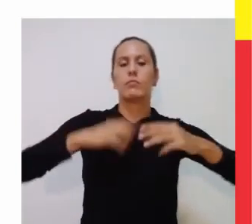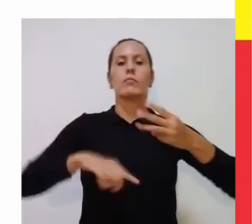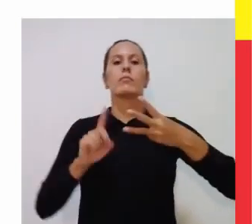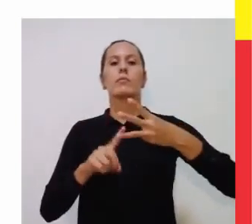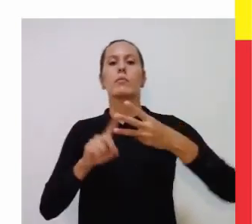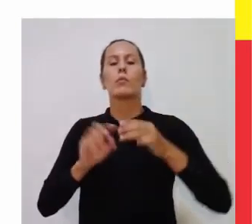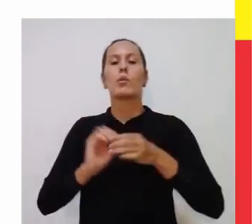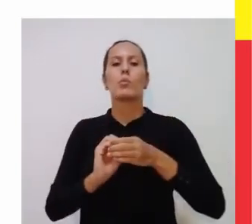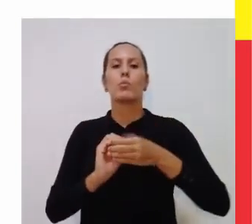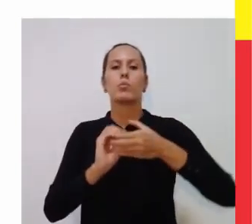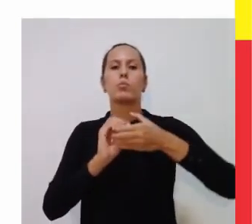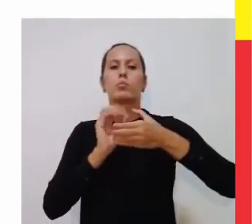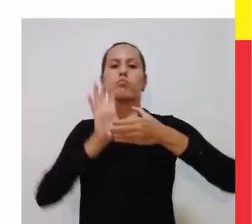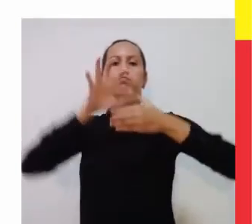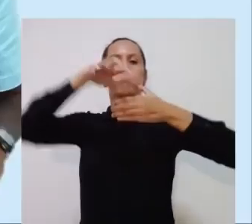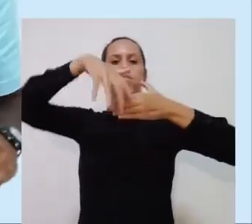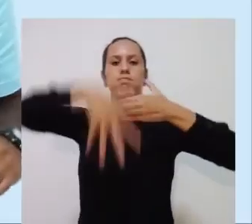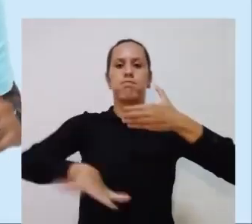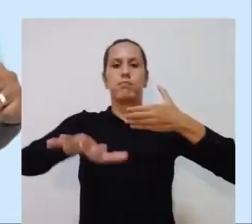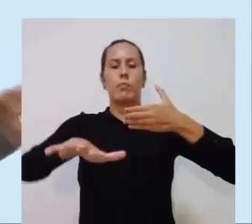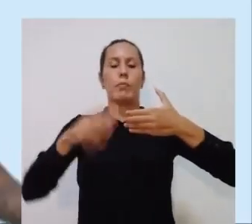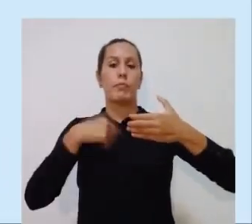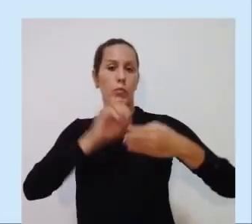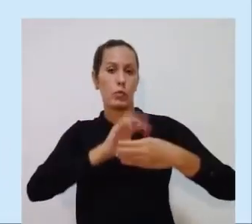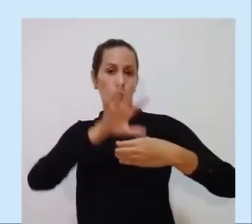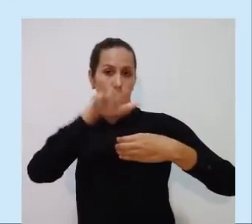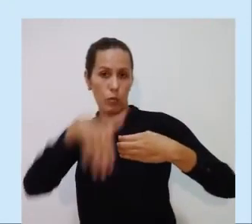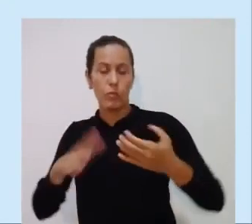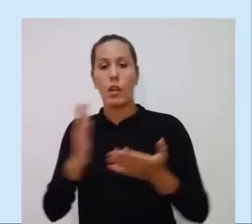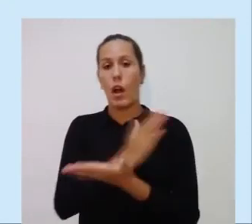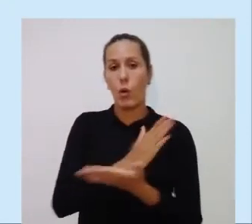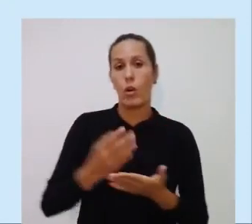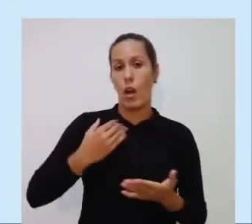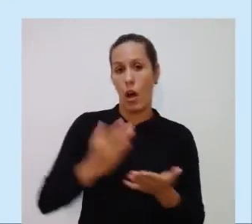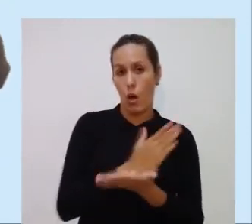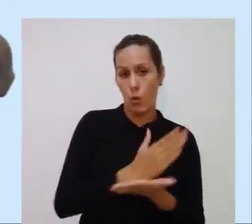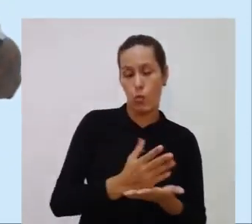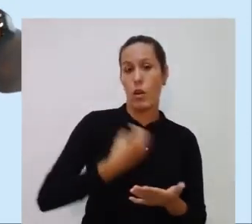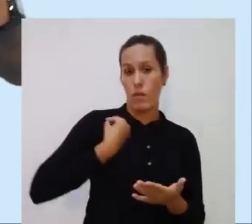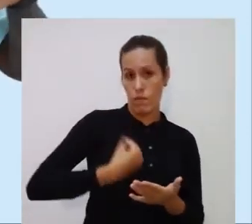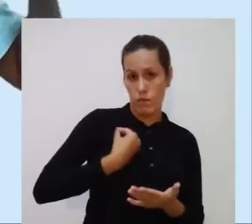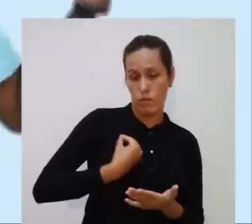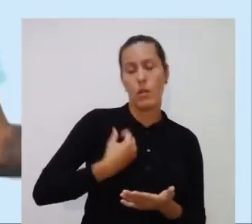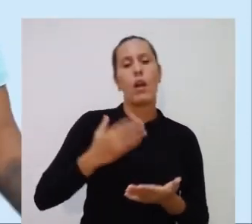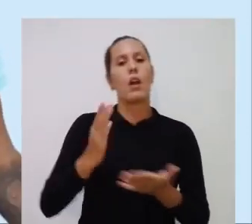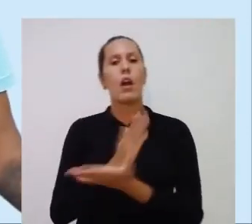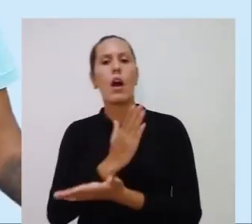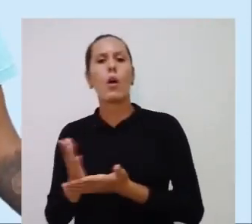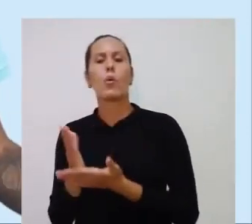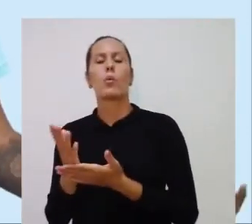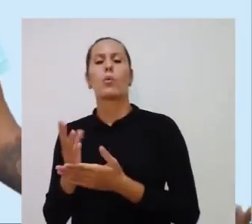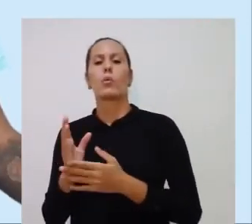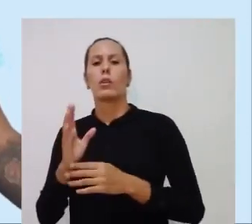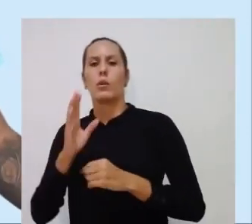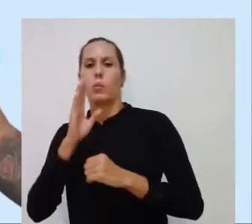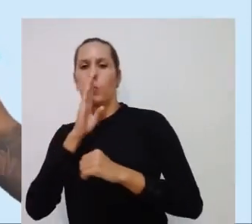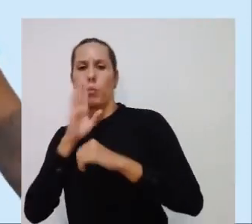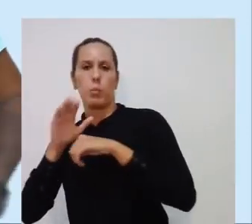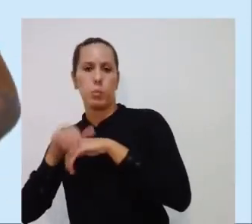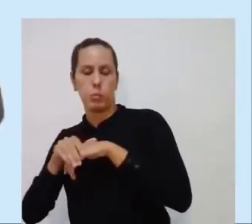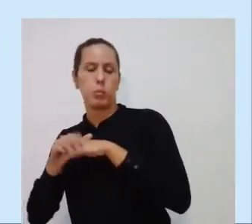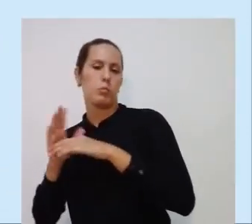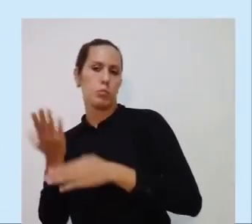vamos ter também o vulcanismo. No vulcanismo, a gente observa alguns vulcões extintos, certo? E alguns vulcões também em